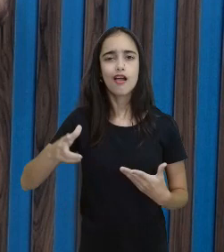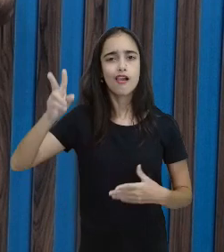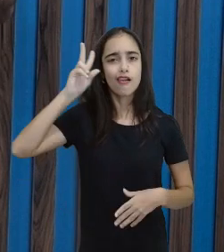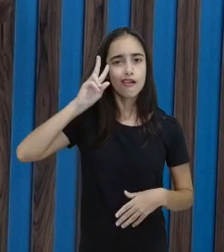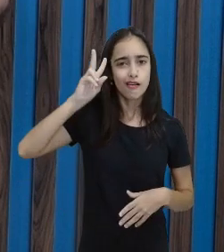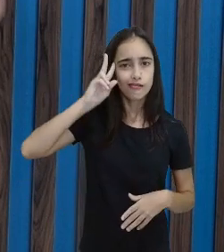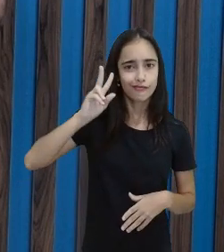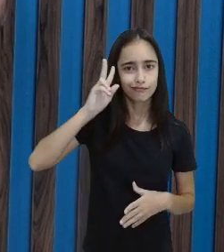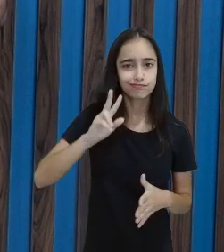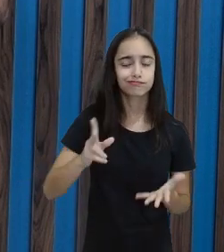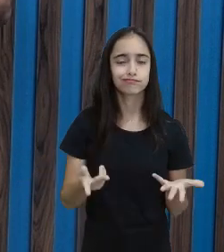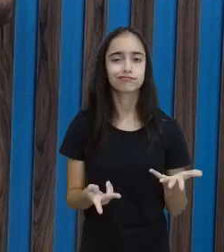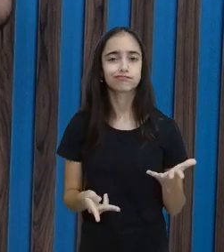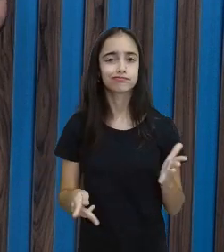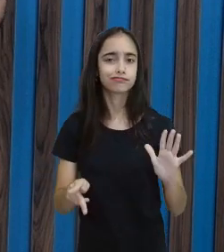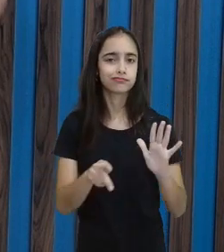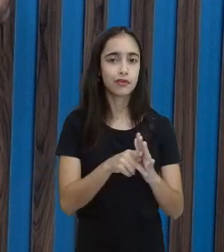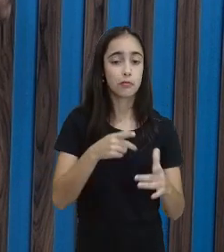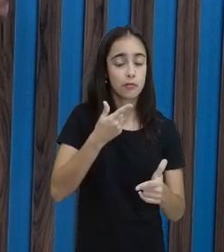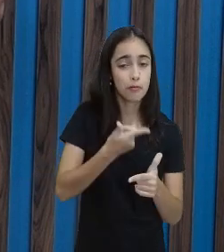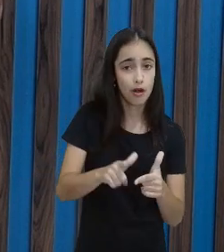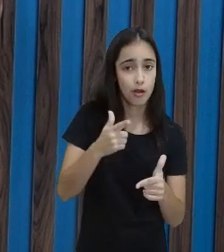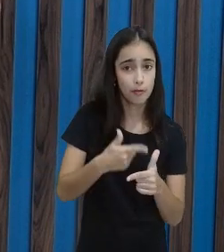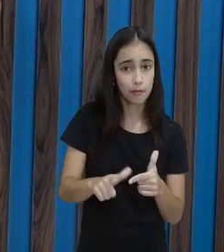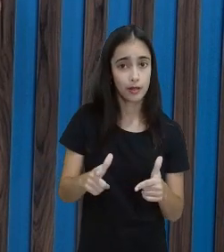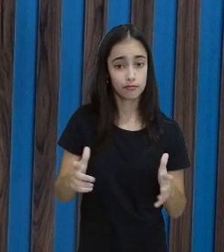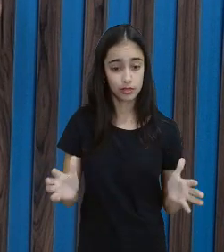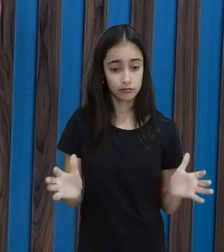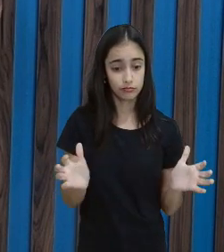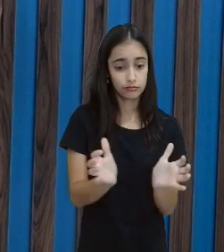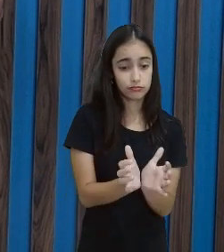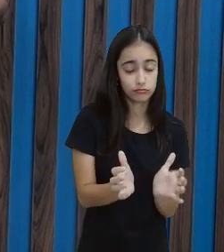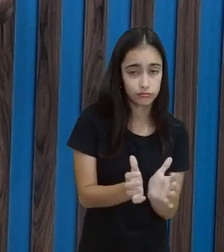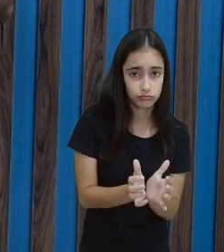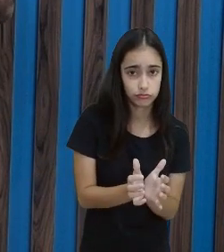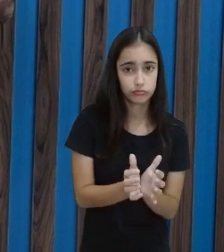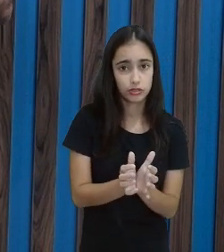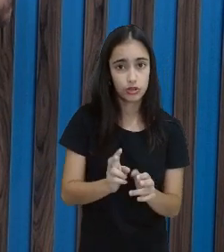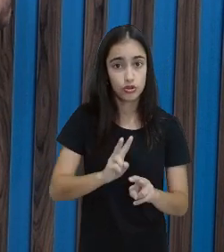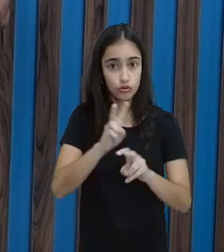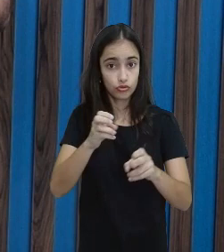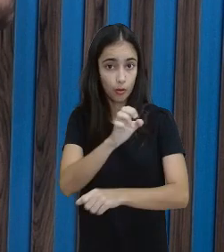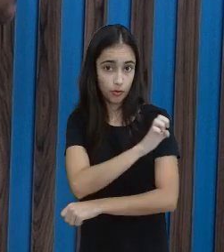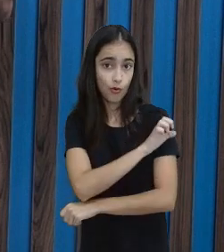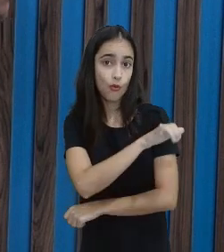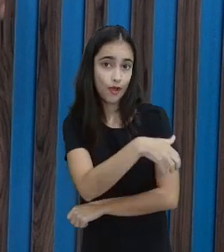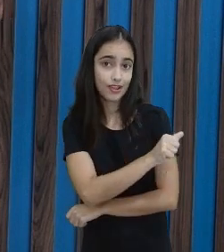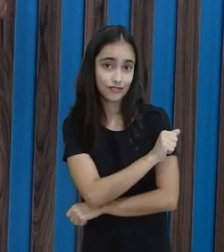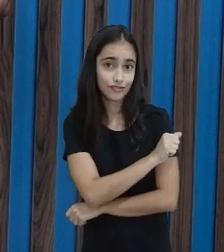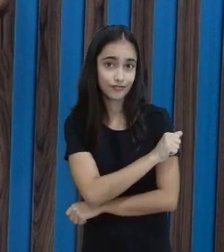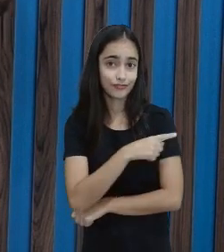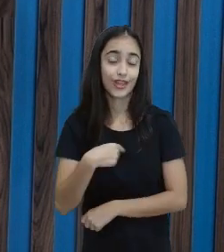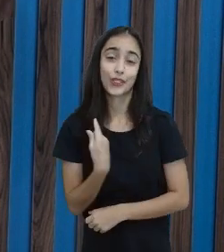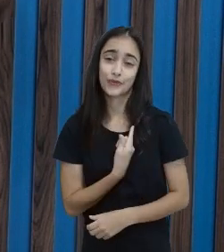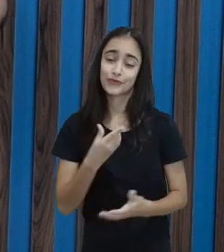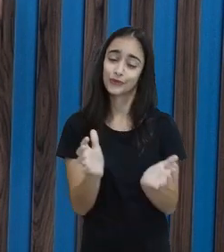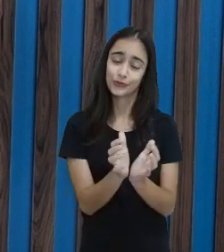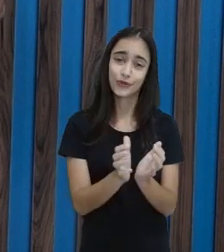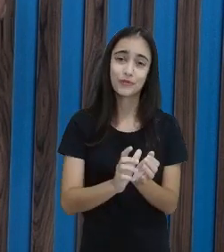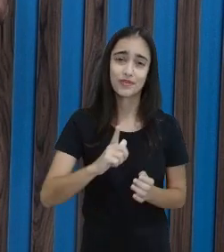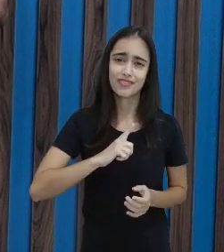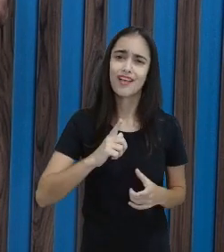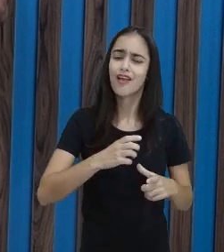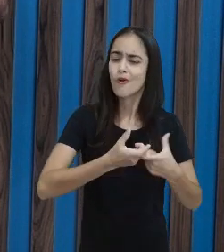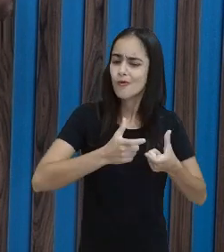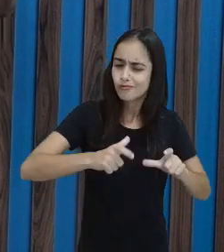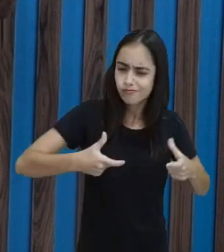questão específica, né, das nossas turmas de educação de jovens e adultos. Nós temos nas nossas turmas uma grande